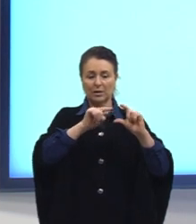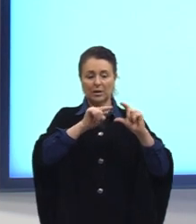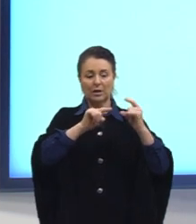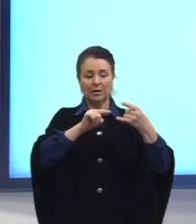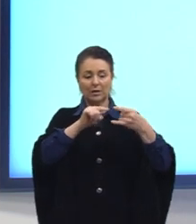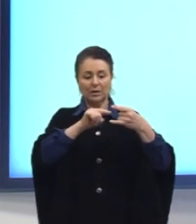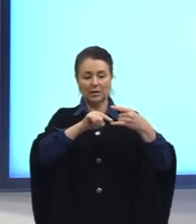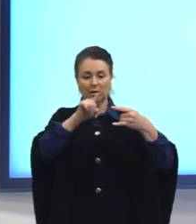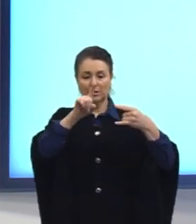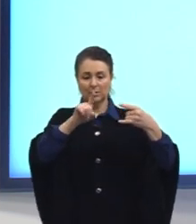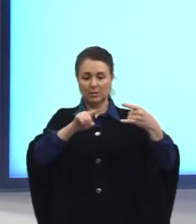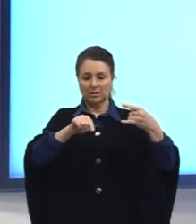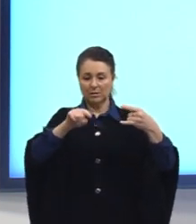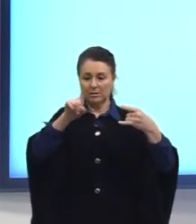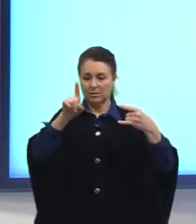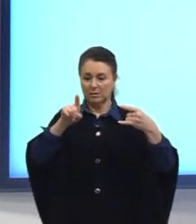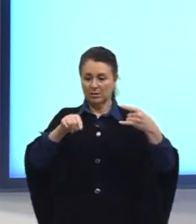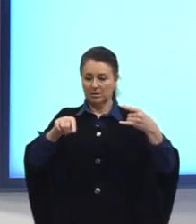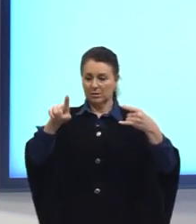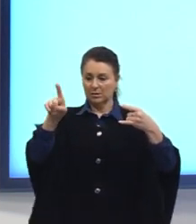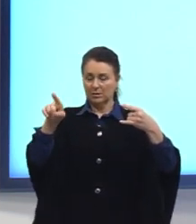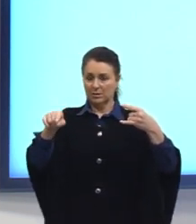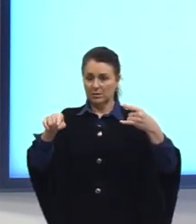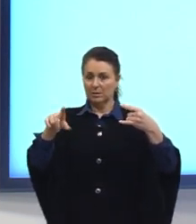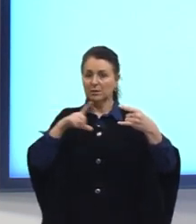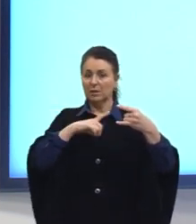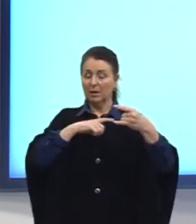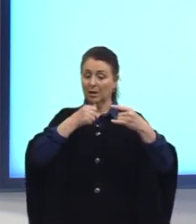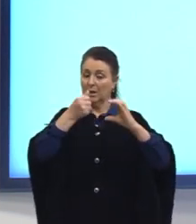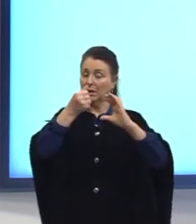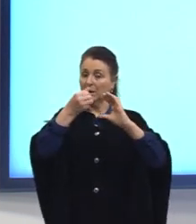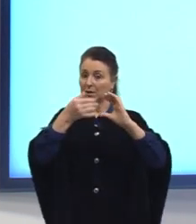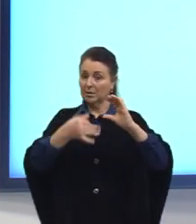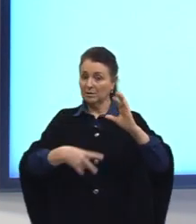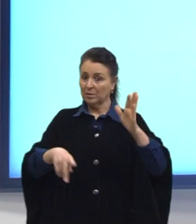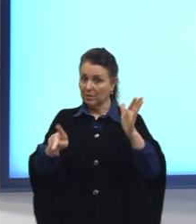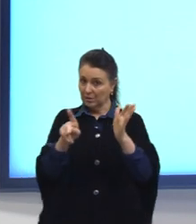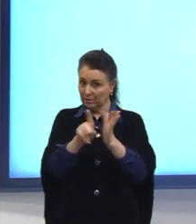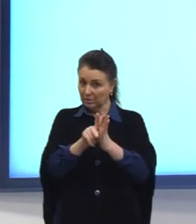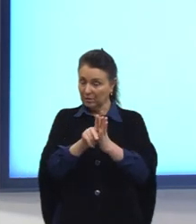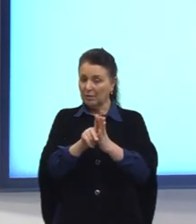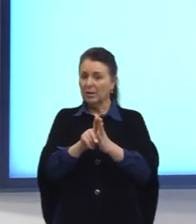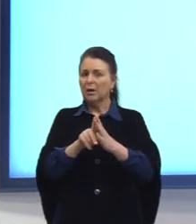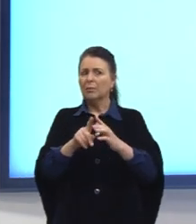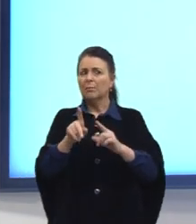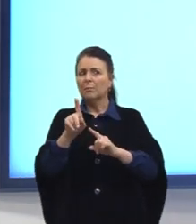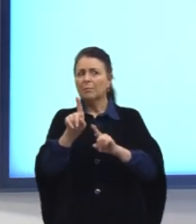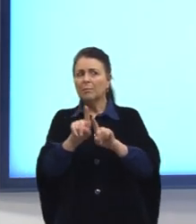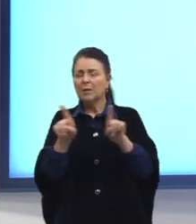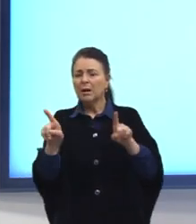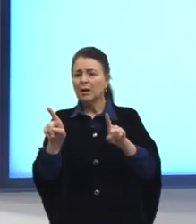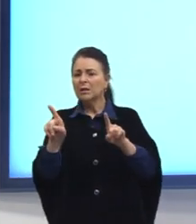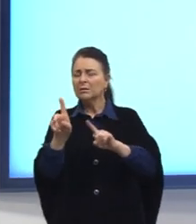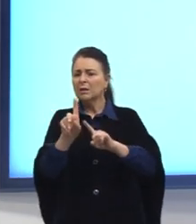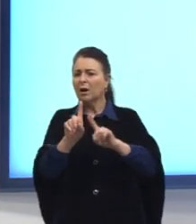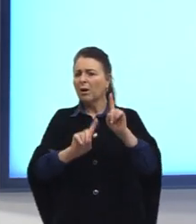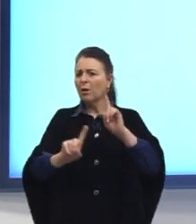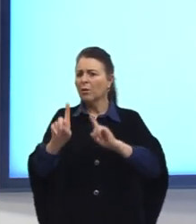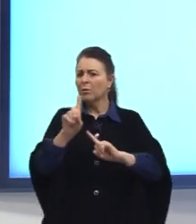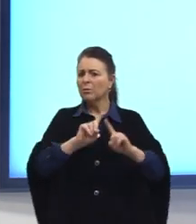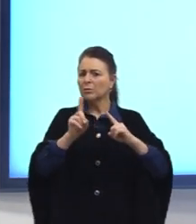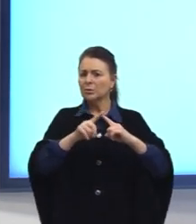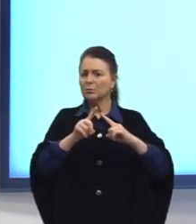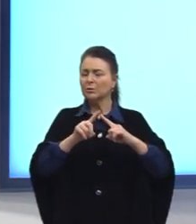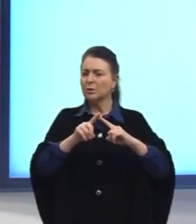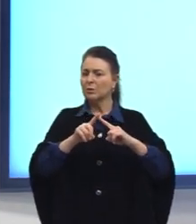na sua maioria vão ter aquelas características mas a gente tem alguns tipos específicos e diferentes entre si